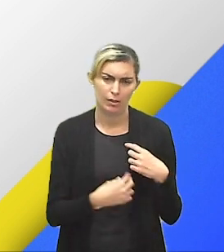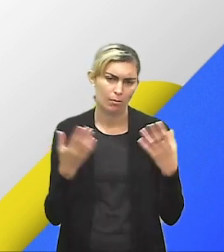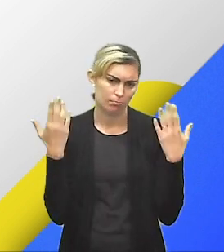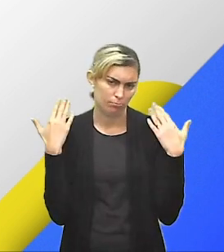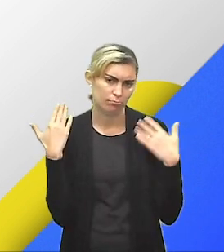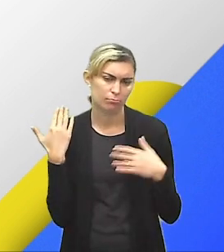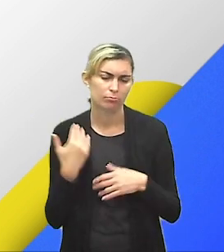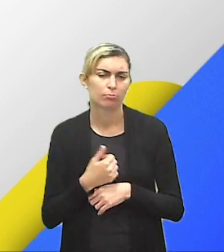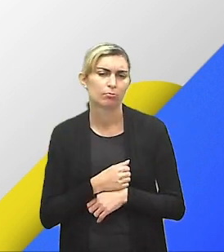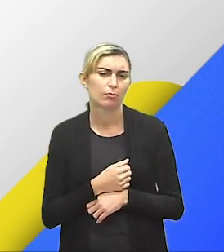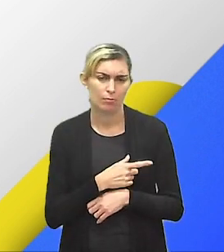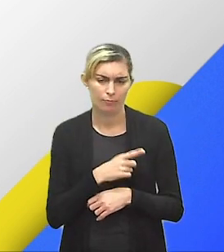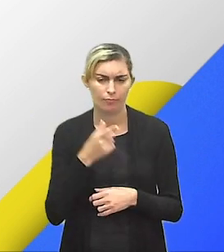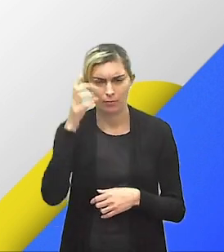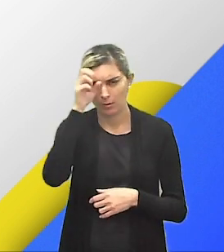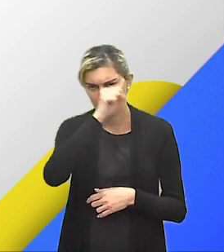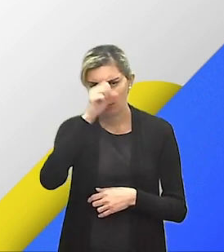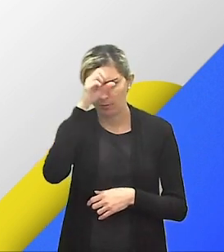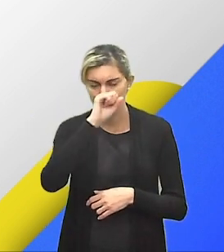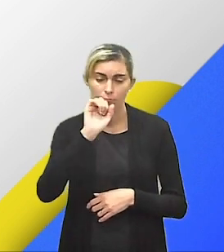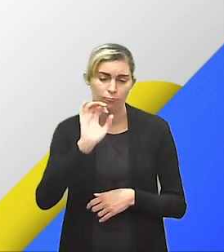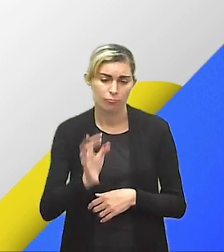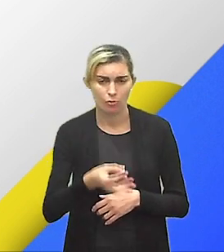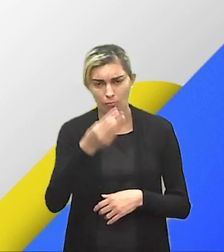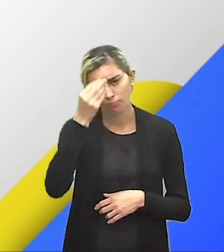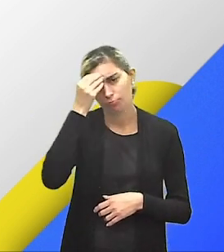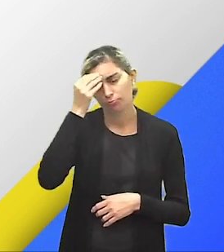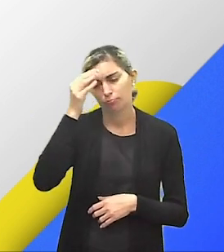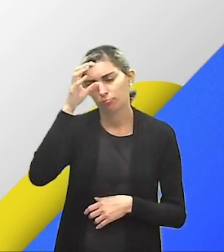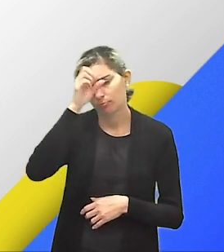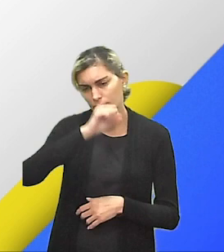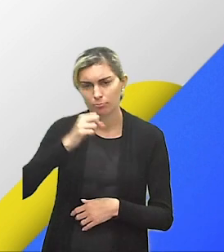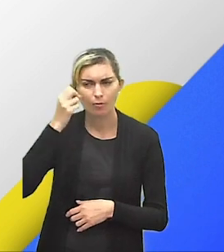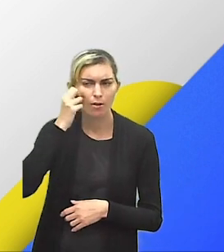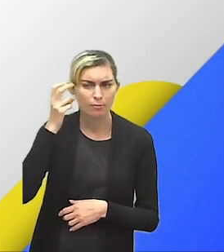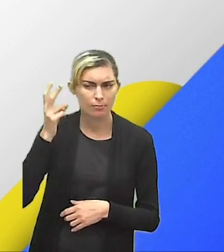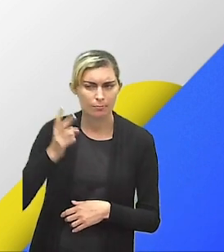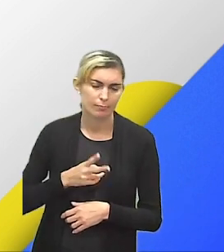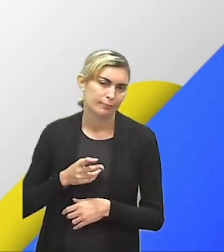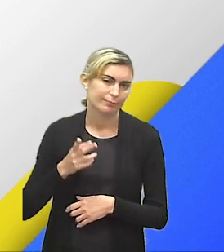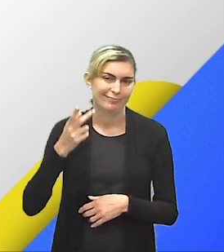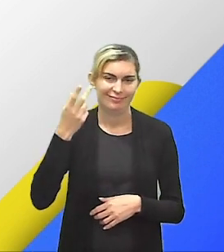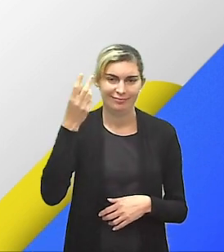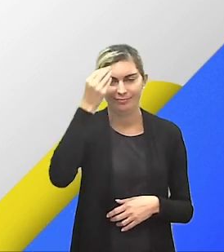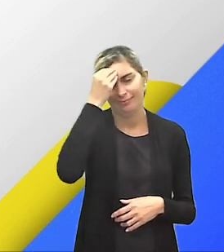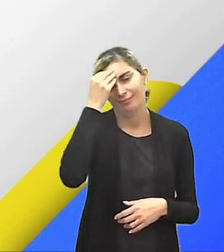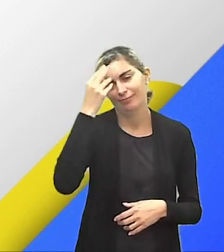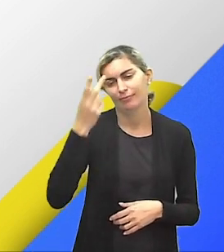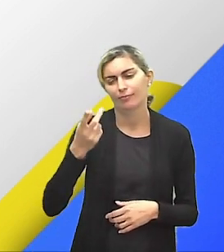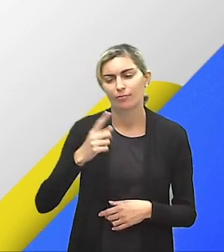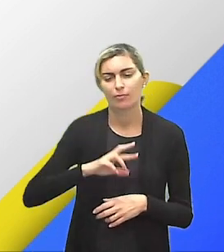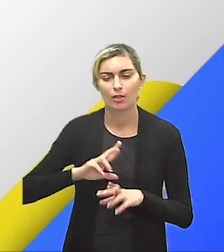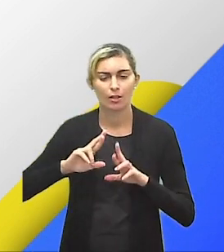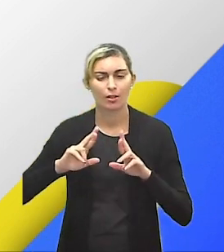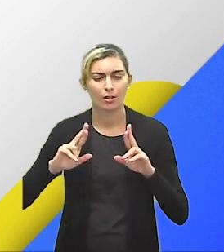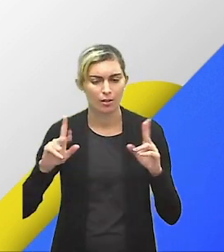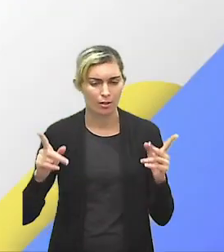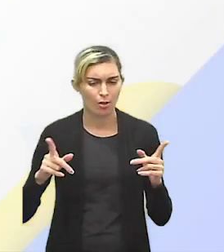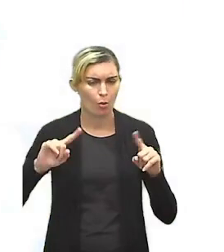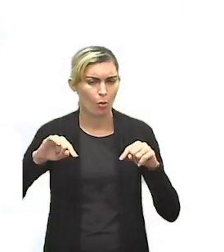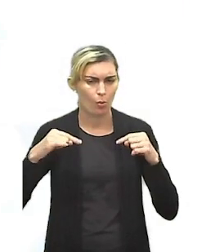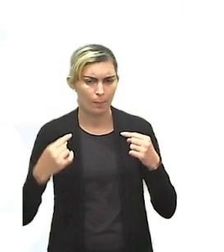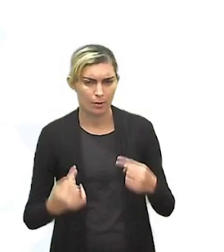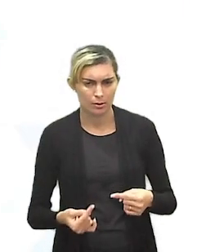anteriores, com o nosso aprendizado, é o que a gente chama de expertise, né? Os nossos diferenciais